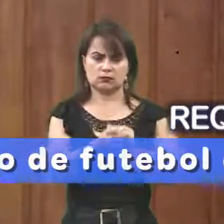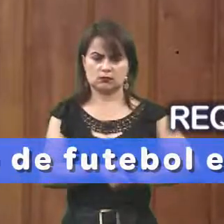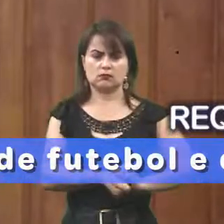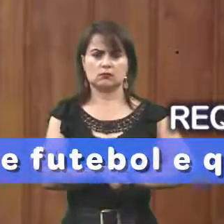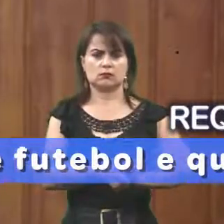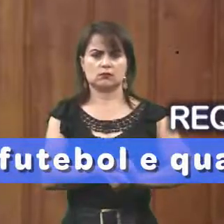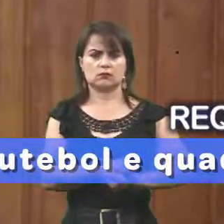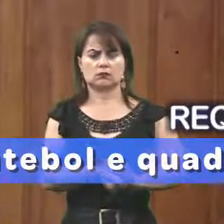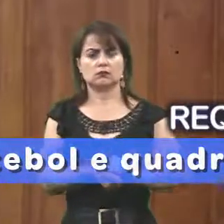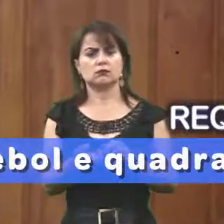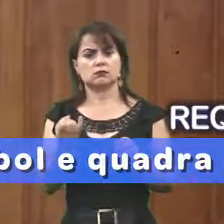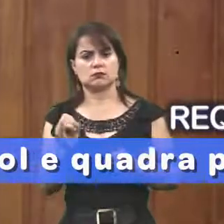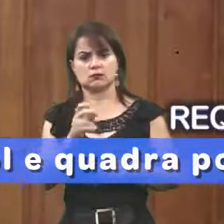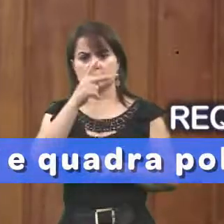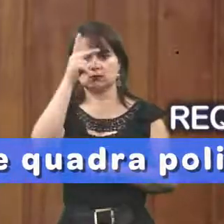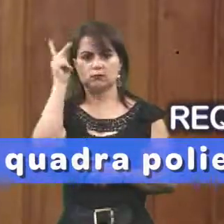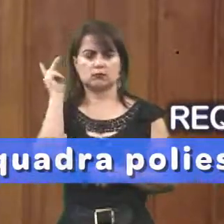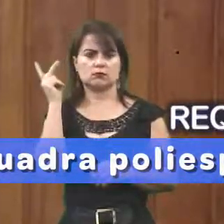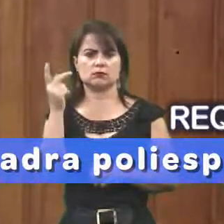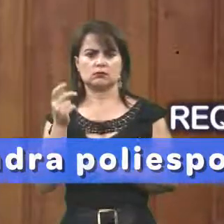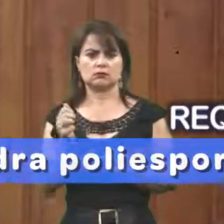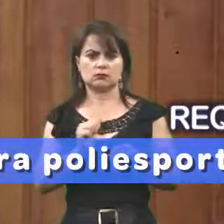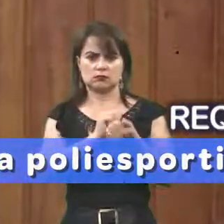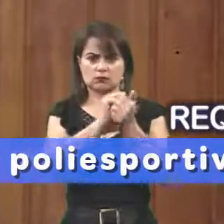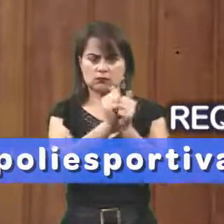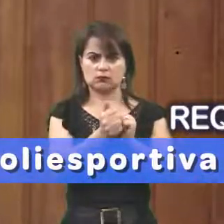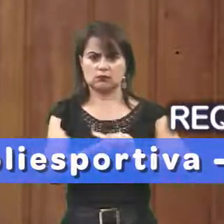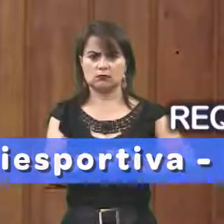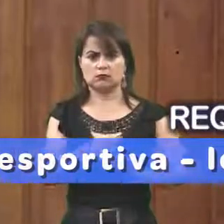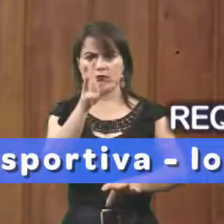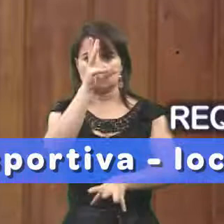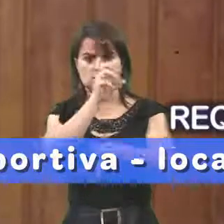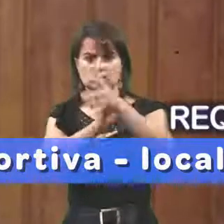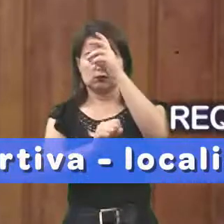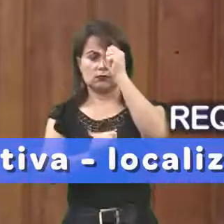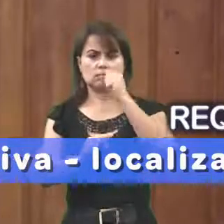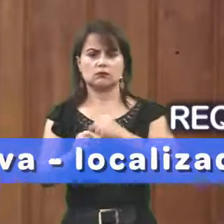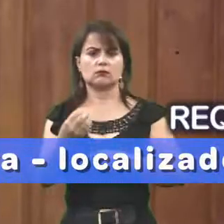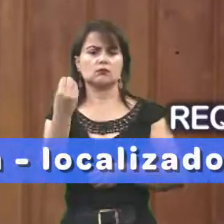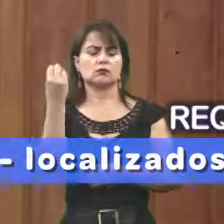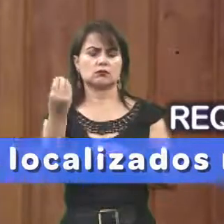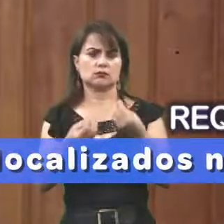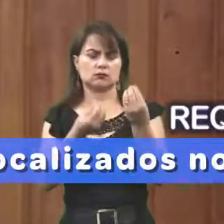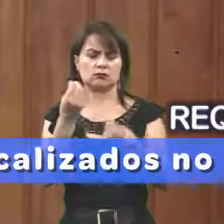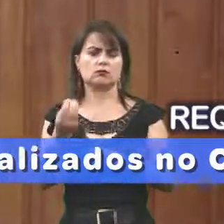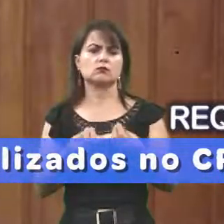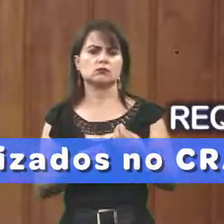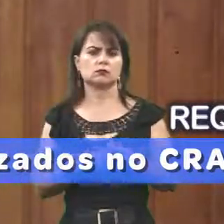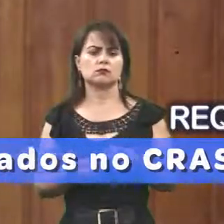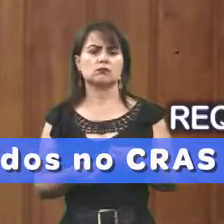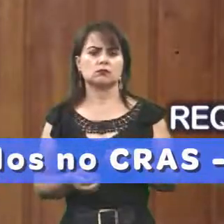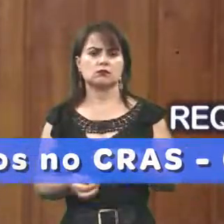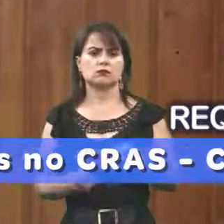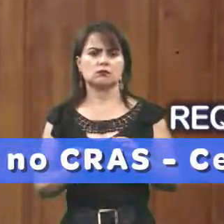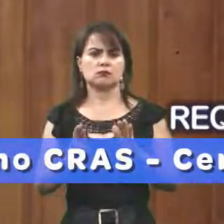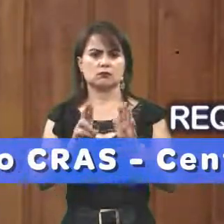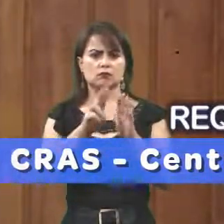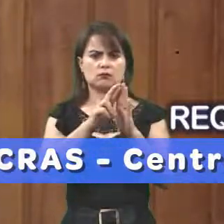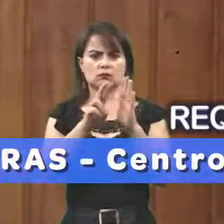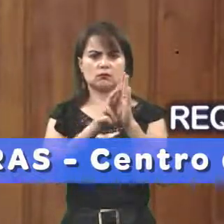está aprendendo disciplina, aprende regras que deve ali cumprir para poder